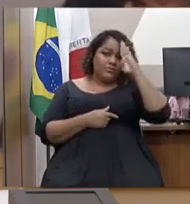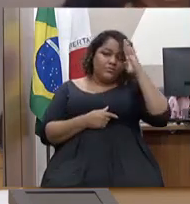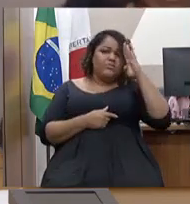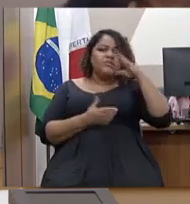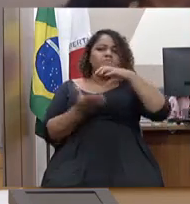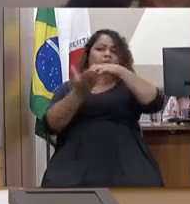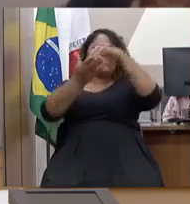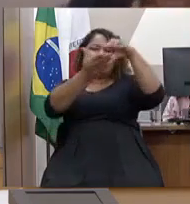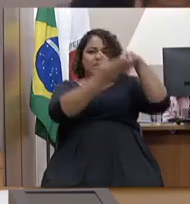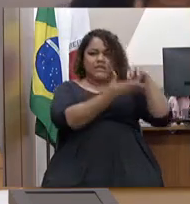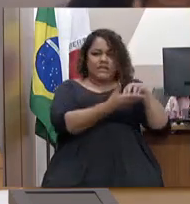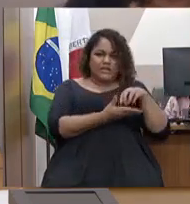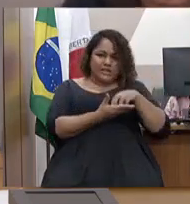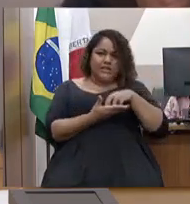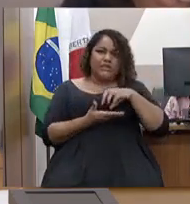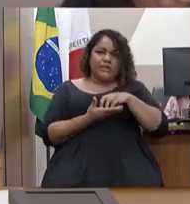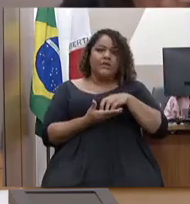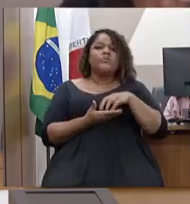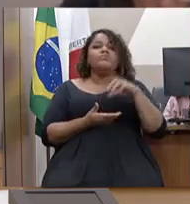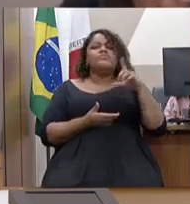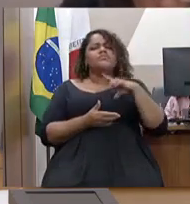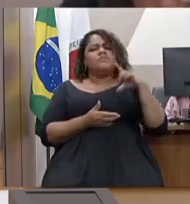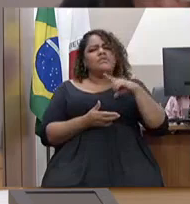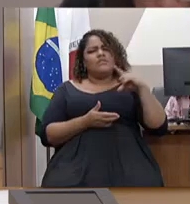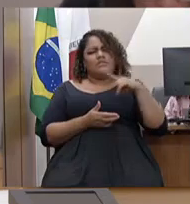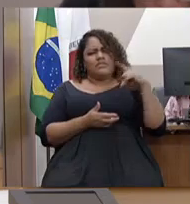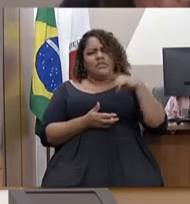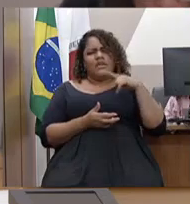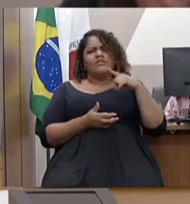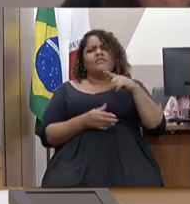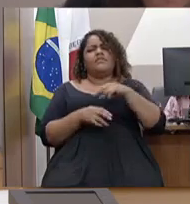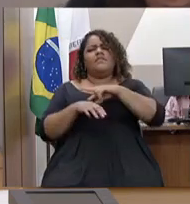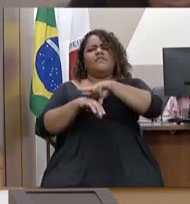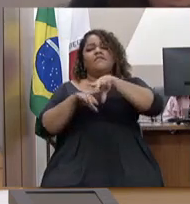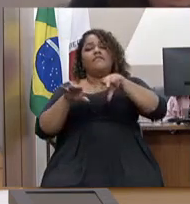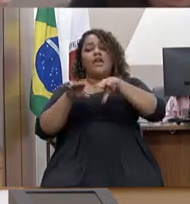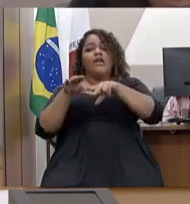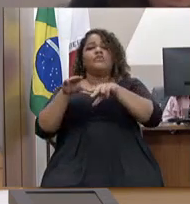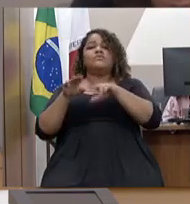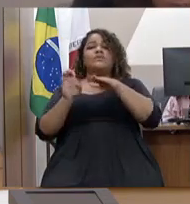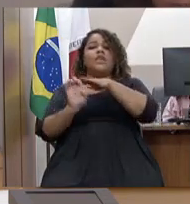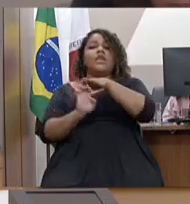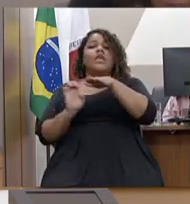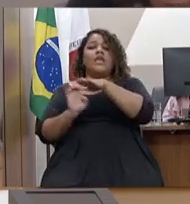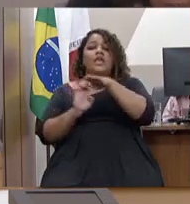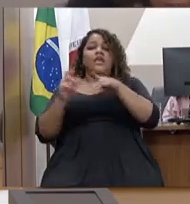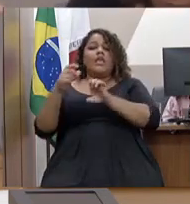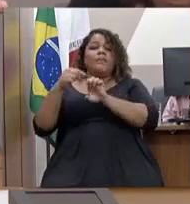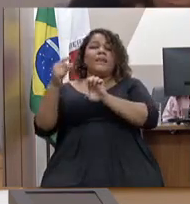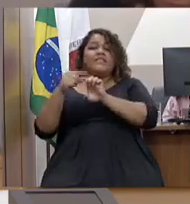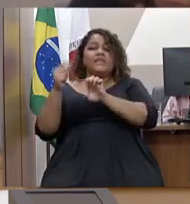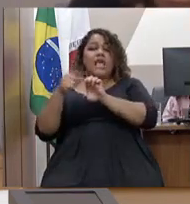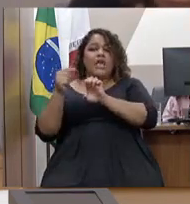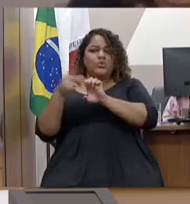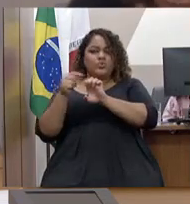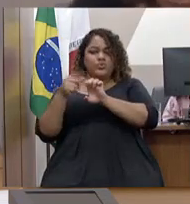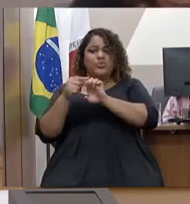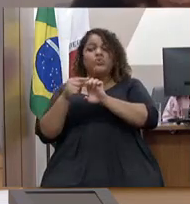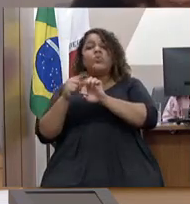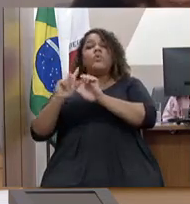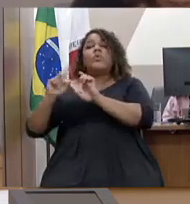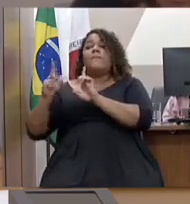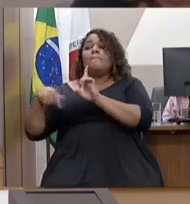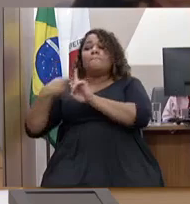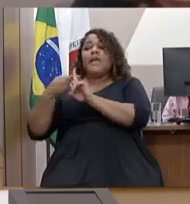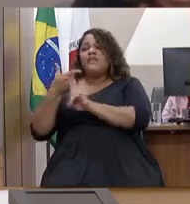e tem sempre uma sete pessoas da área dos empresários que vem gente com 20 advogados juntos